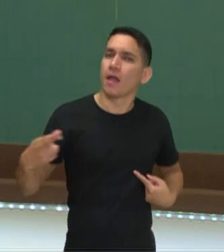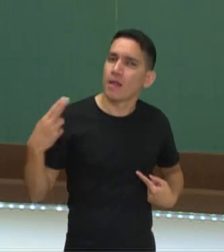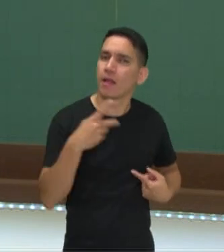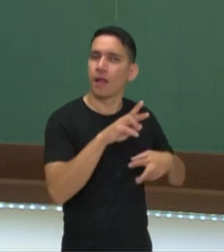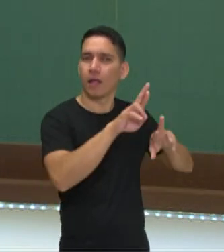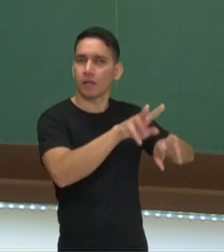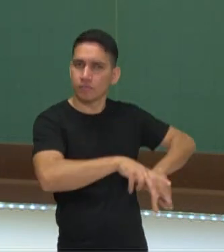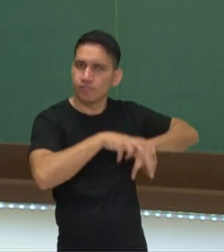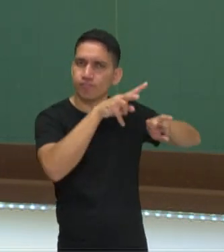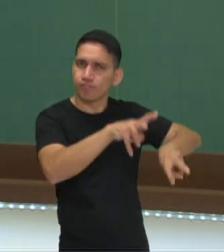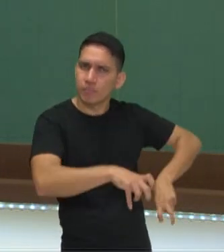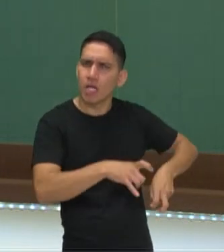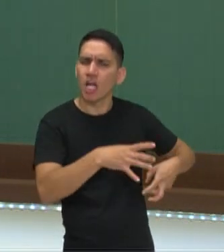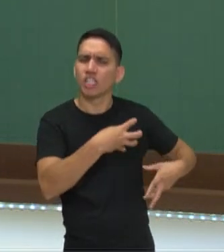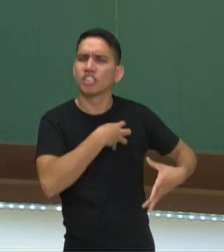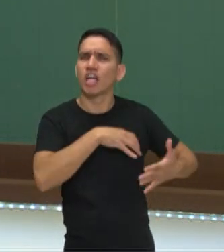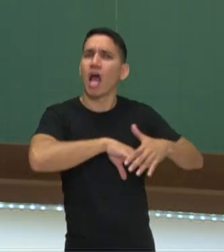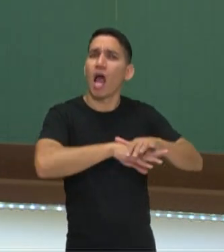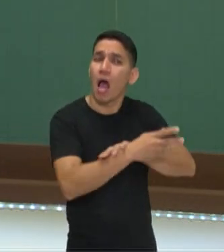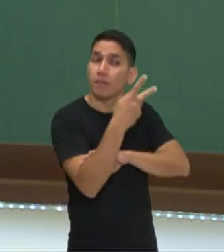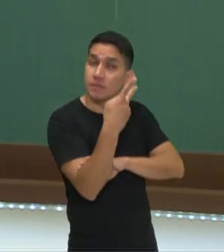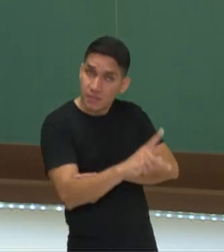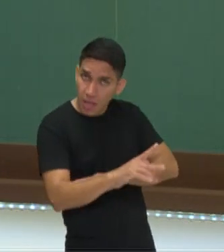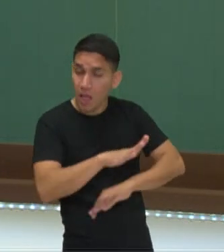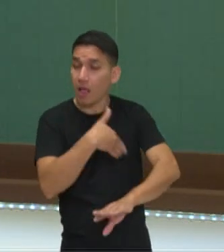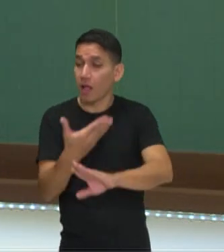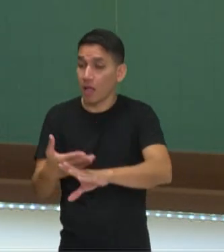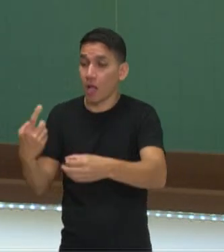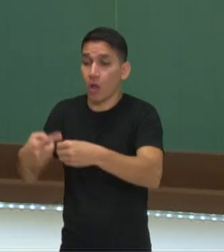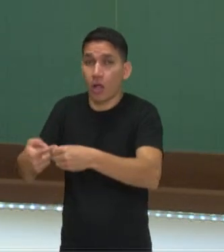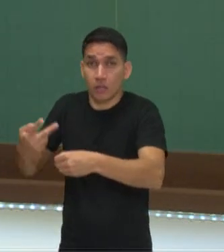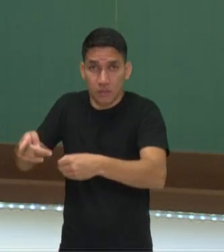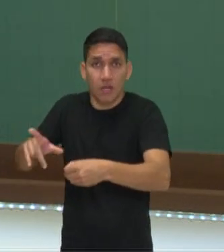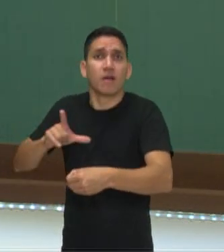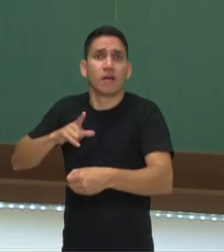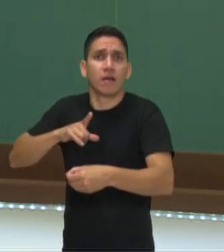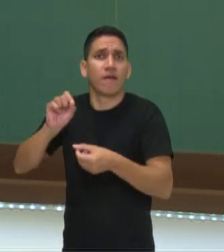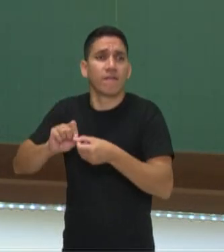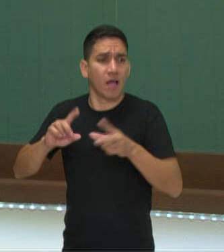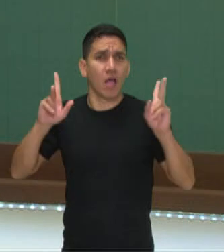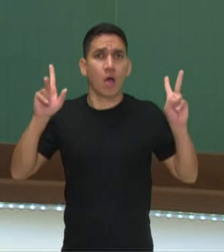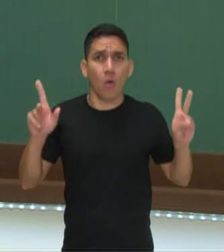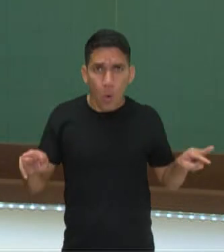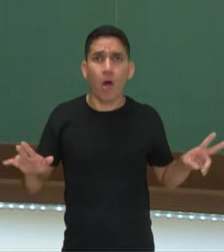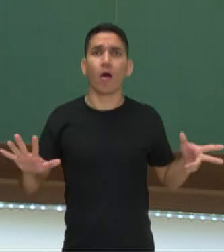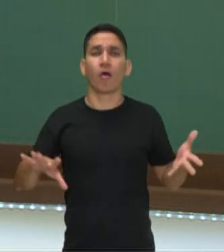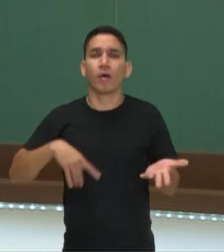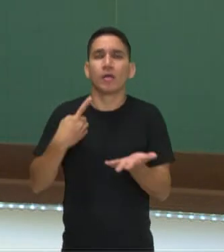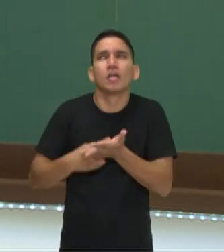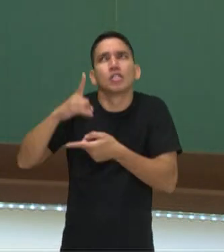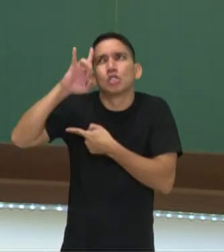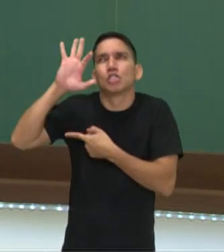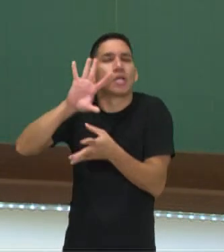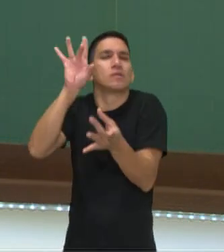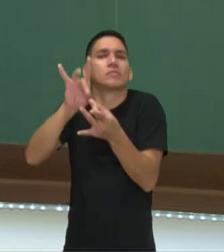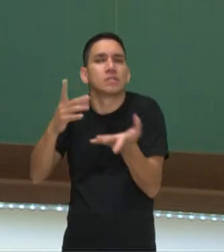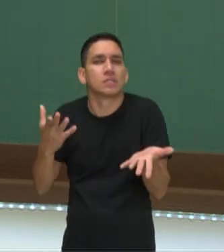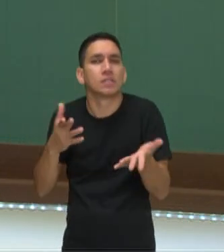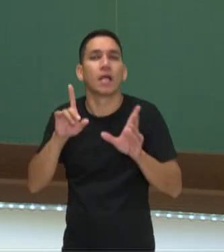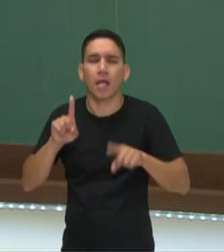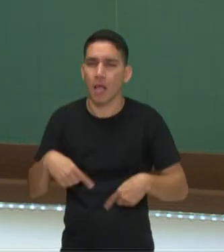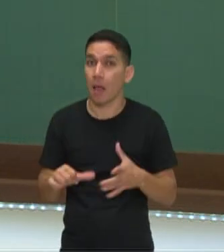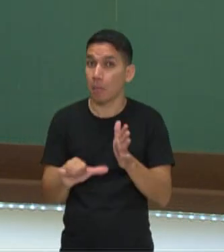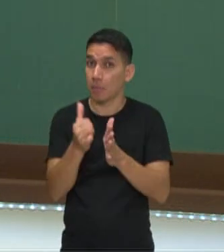rural, práticas rurais que são praticadas hoje nas cidades brasileiras, né? Datas específicas. Então fica